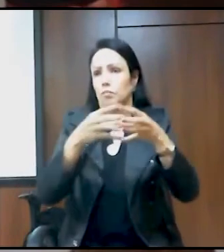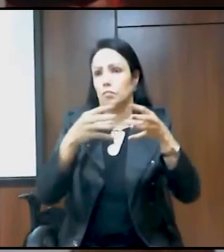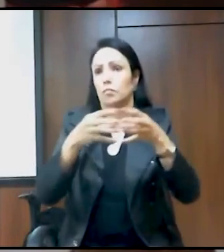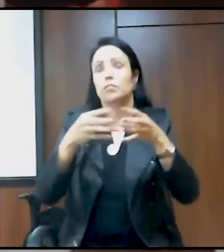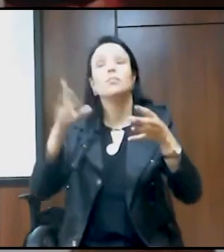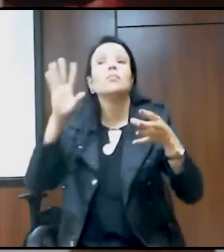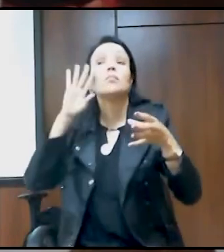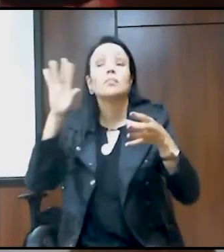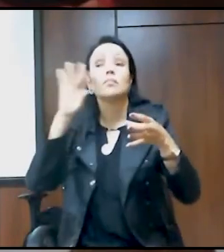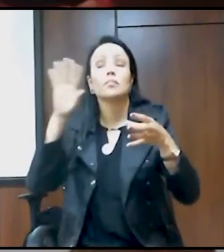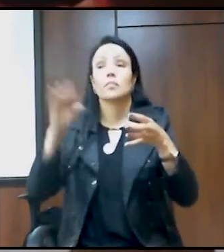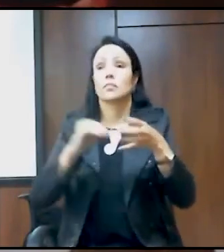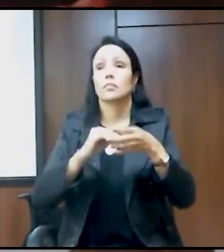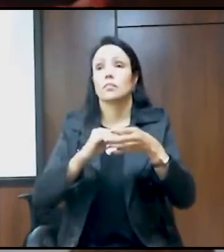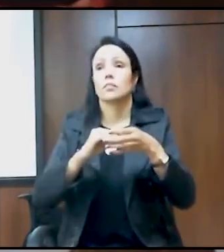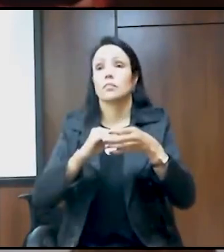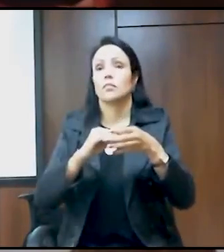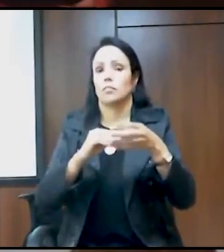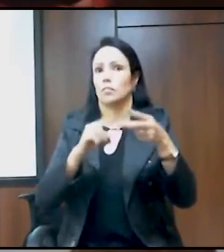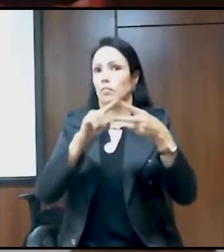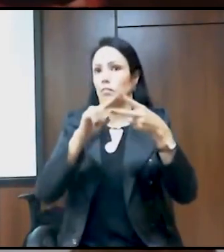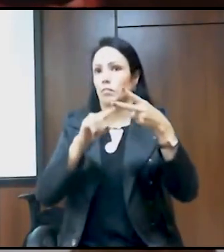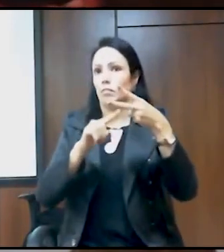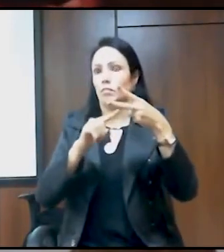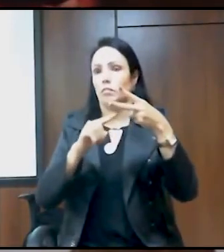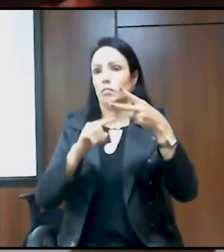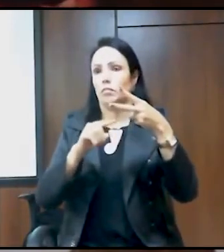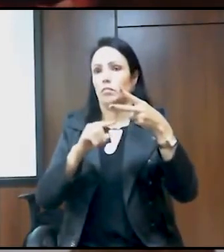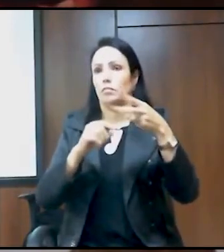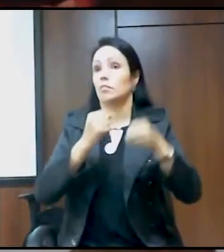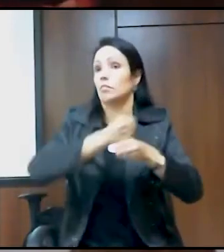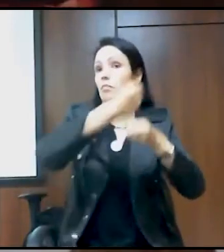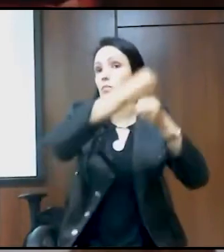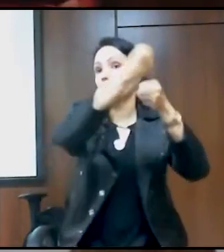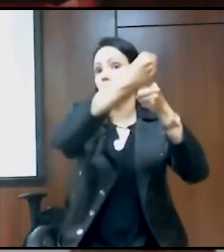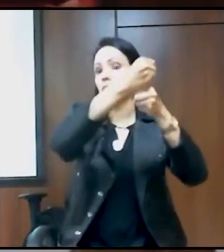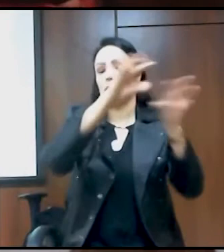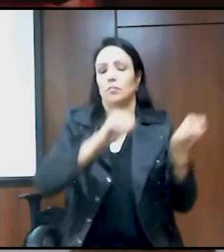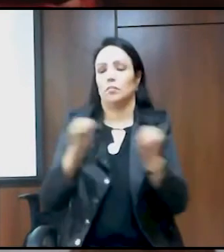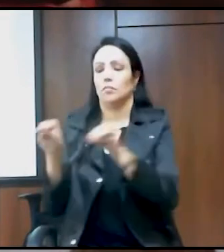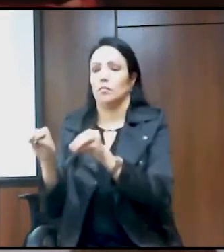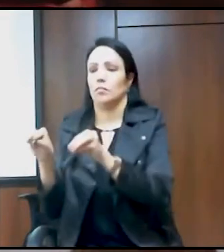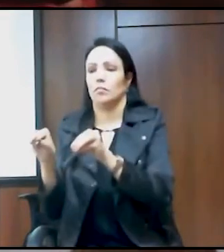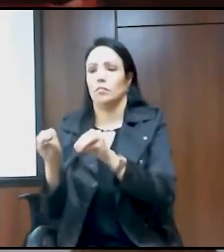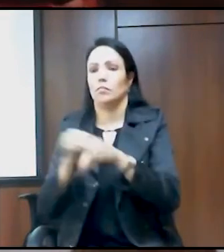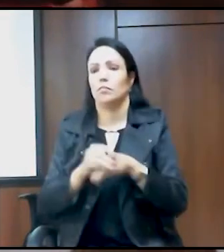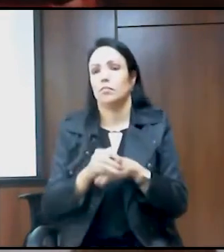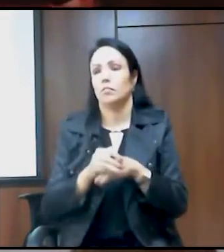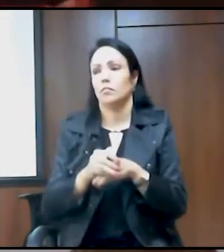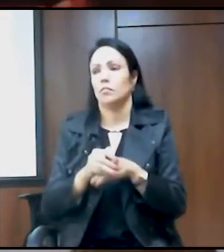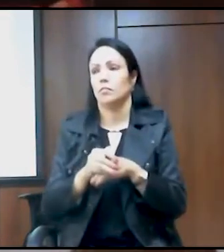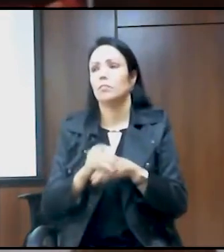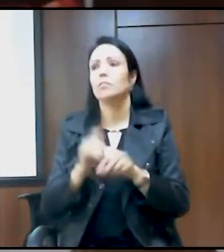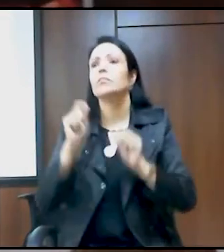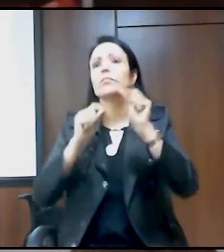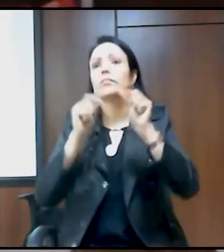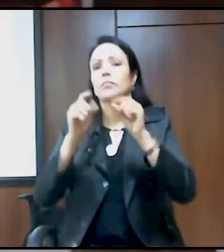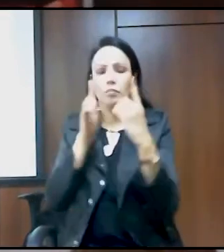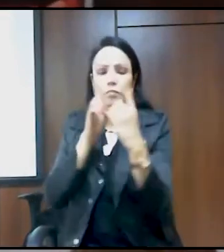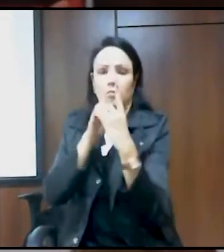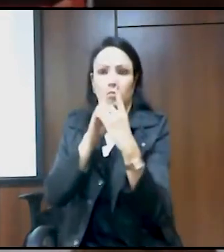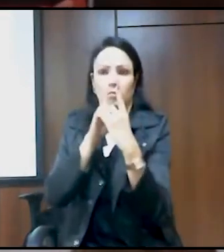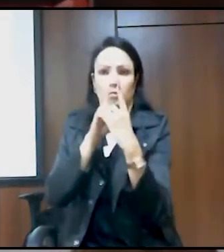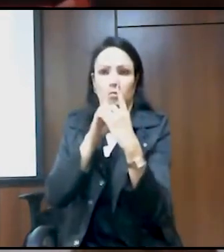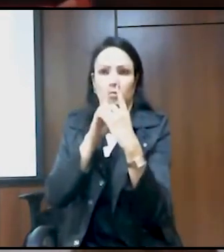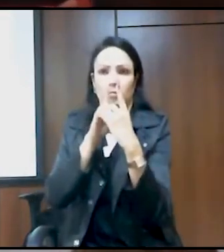que pensar a dualidade entre construção e remoção, né? Quem está sendo atendido e